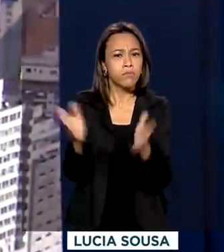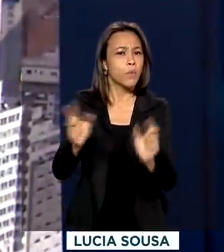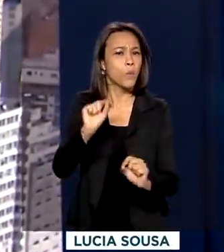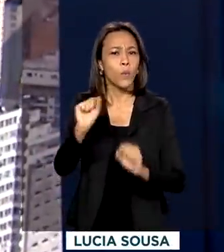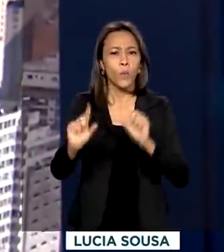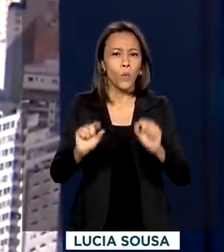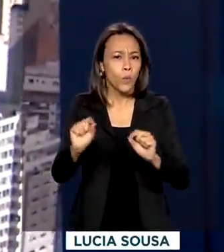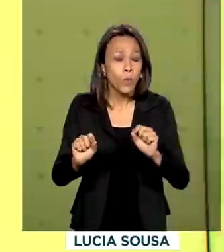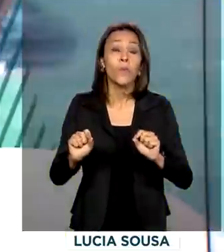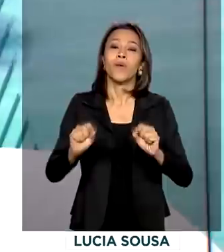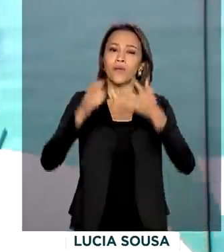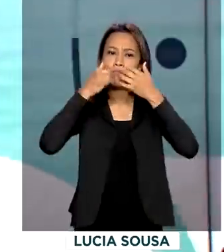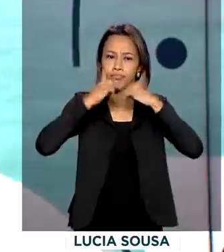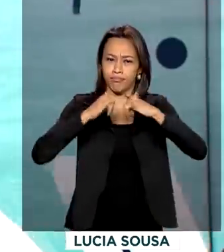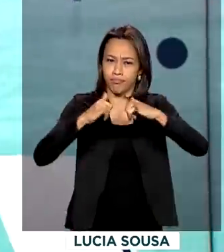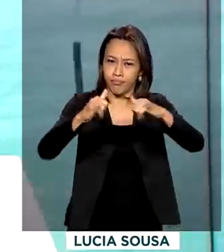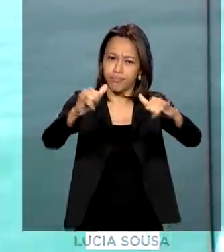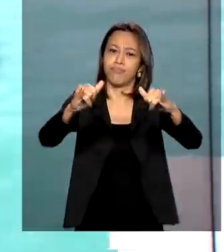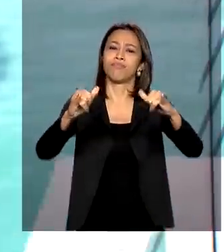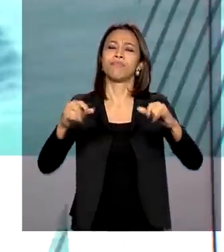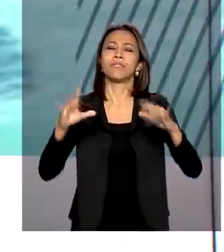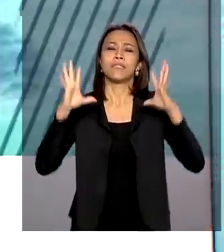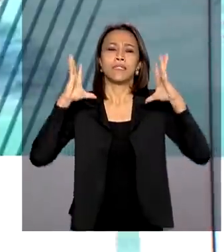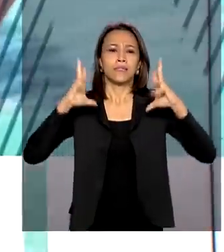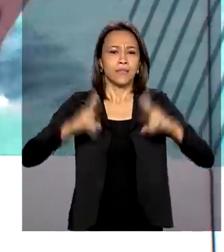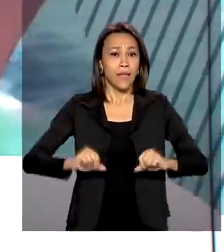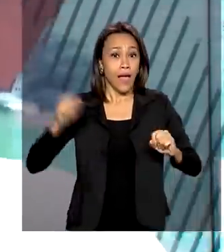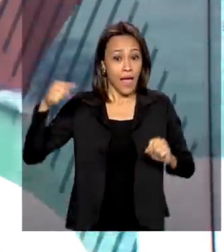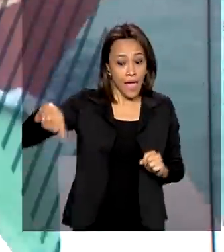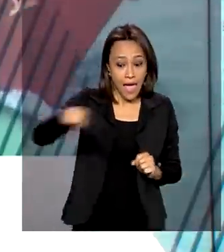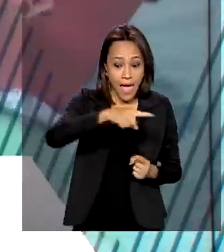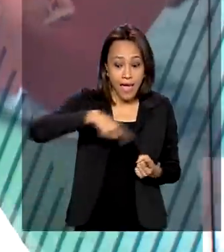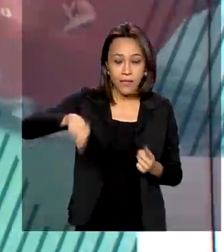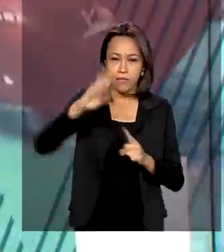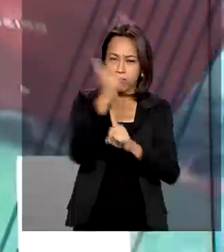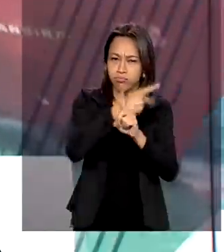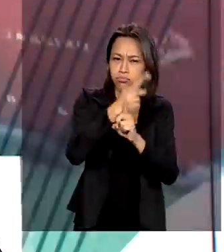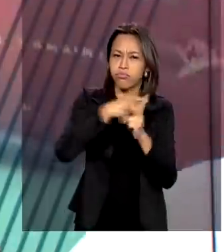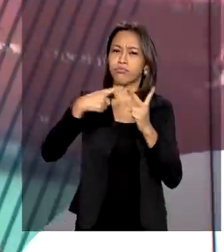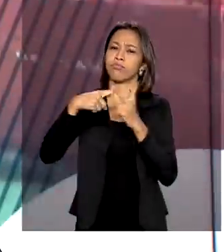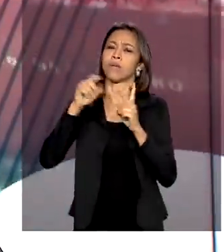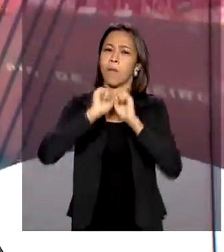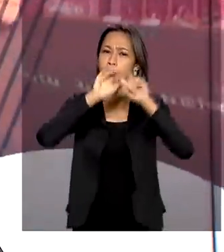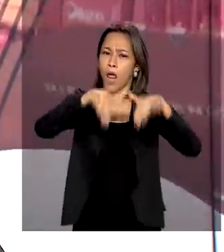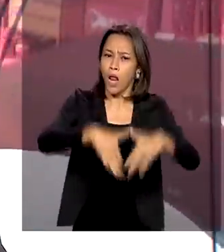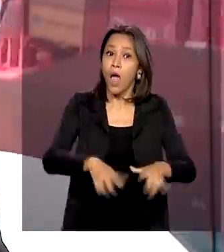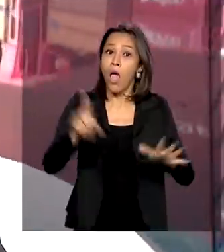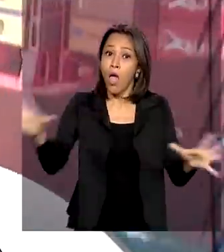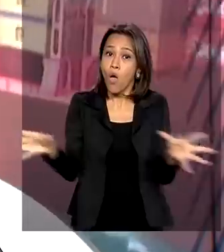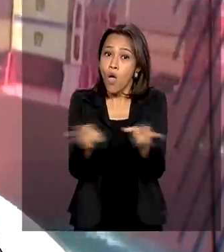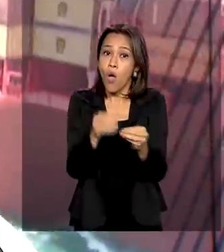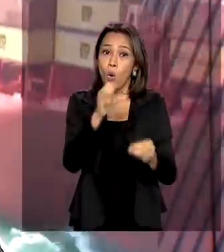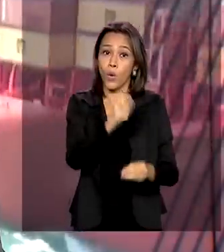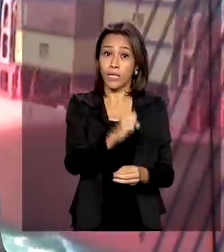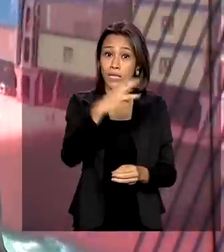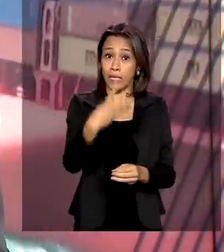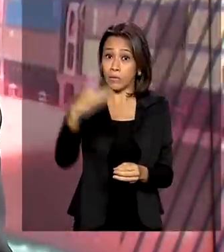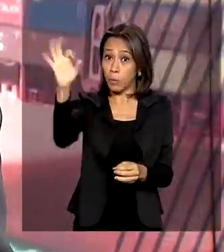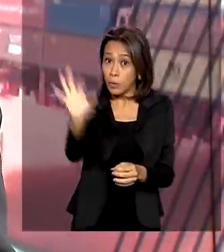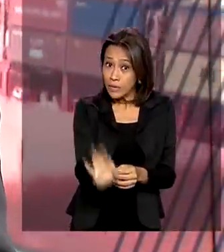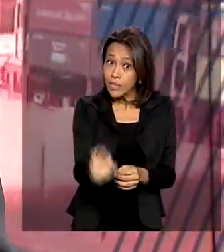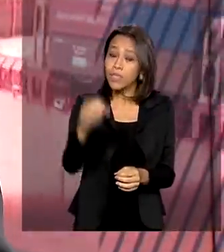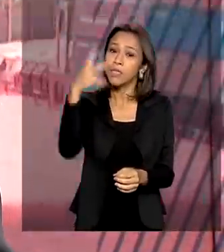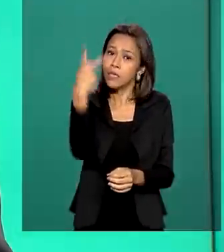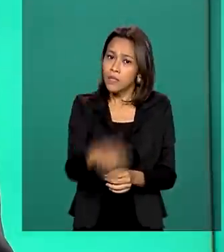energia limpa e renovável. Atualmente, essas fontes representam cerca de 83% da capacidade instalada de